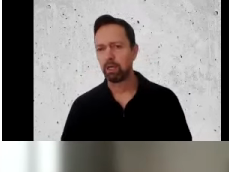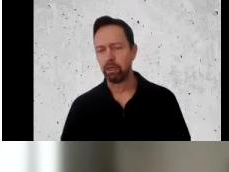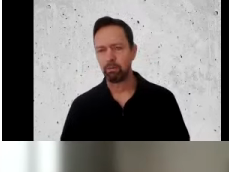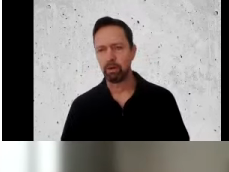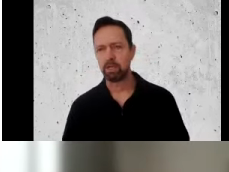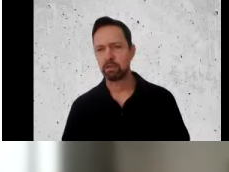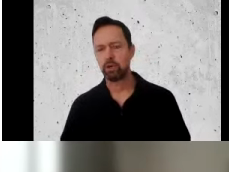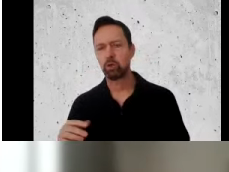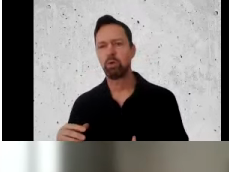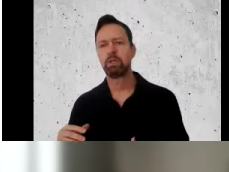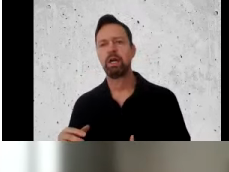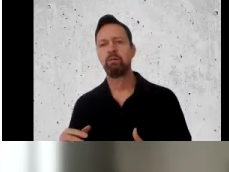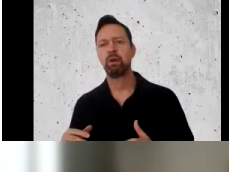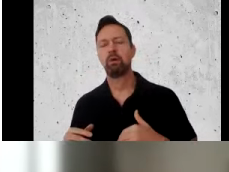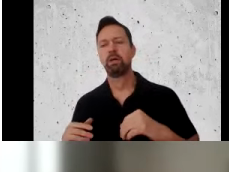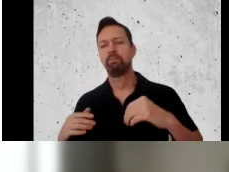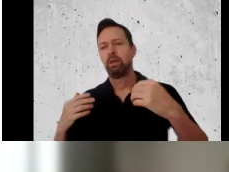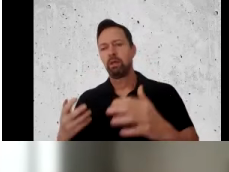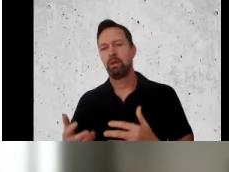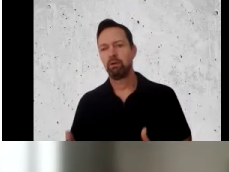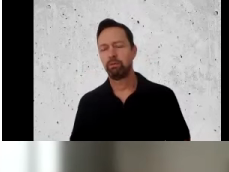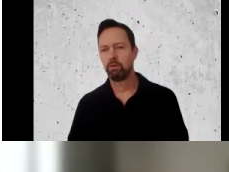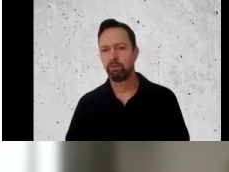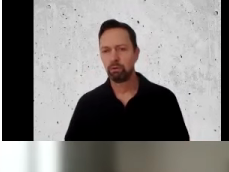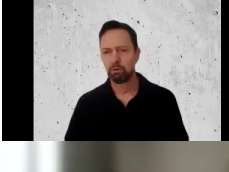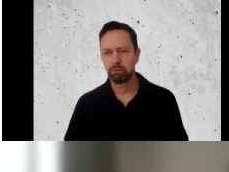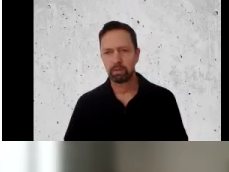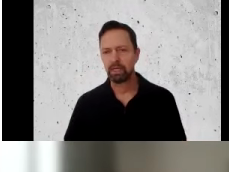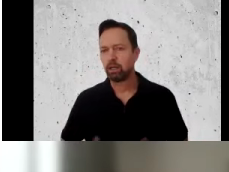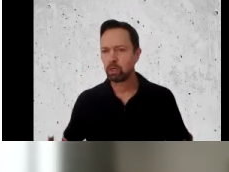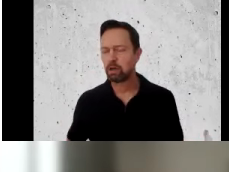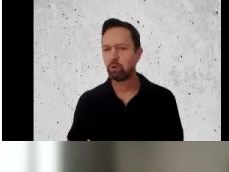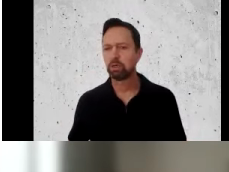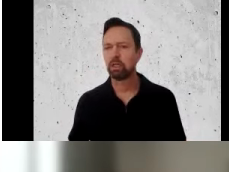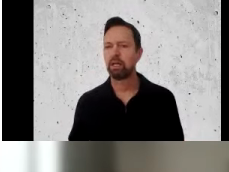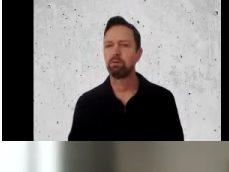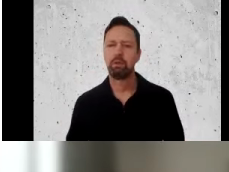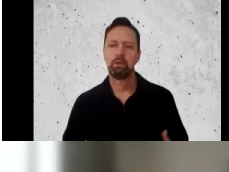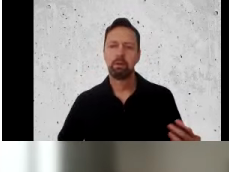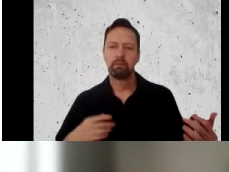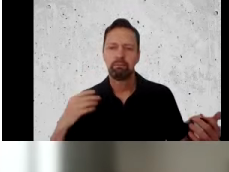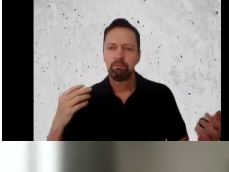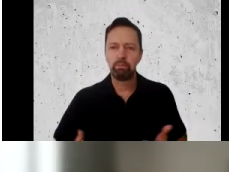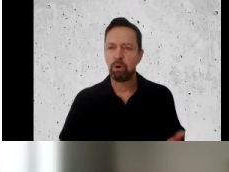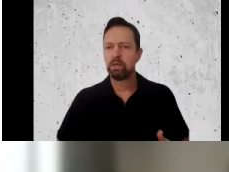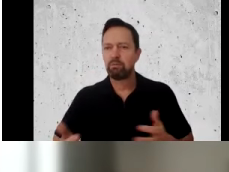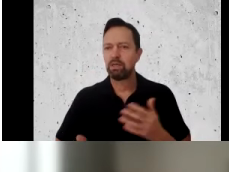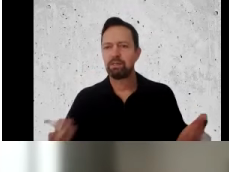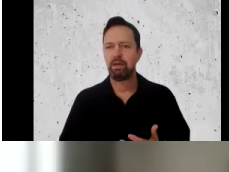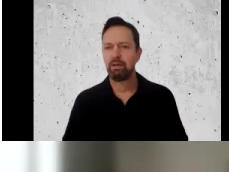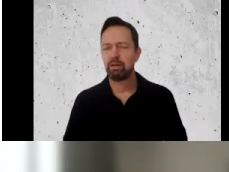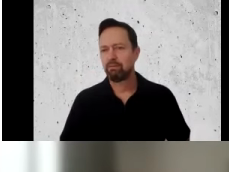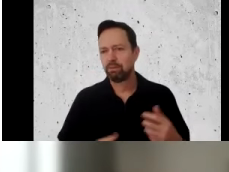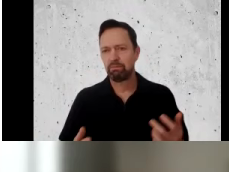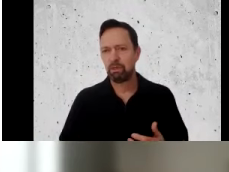hold-up também, né? Uma vez que fechou o contrato, agora eu vou querer renegociar o contrato. Não pode,